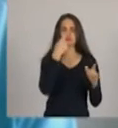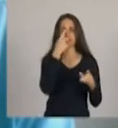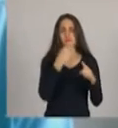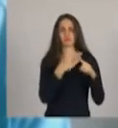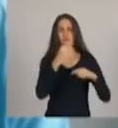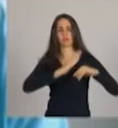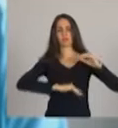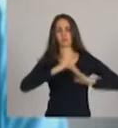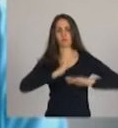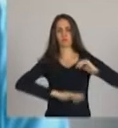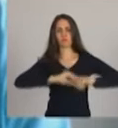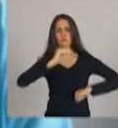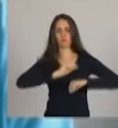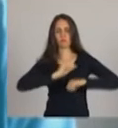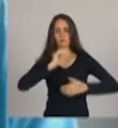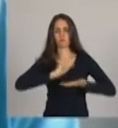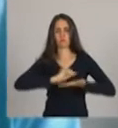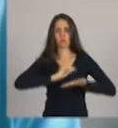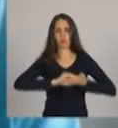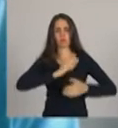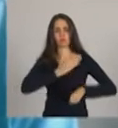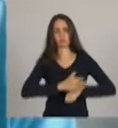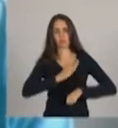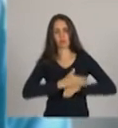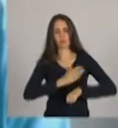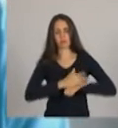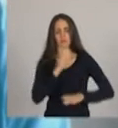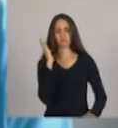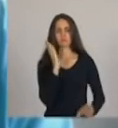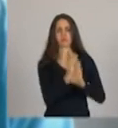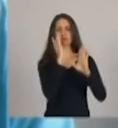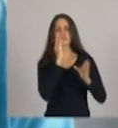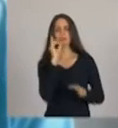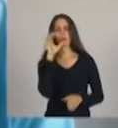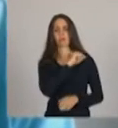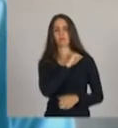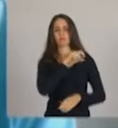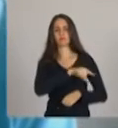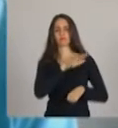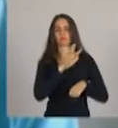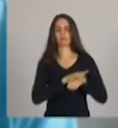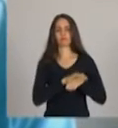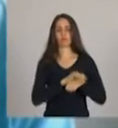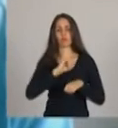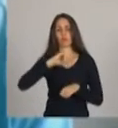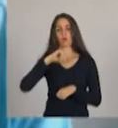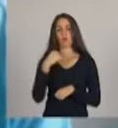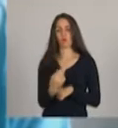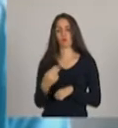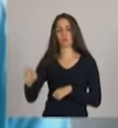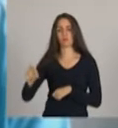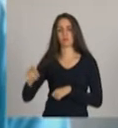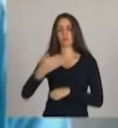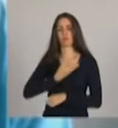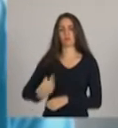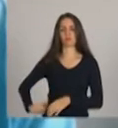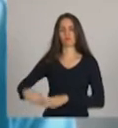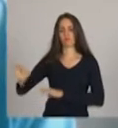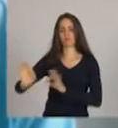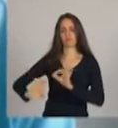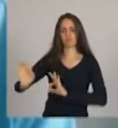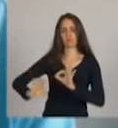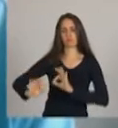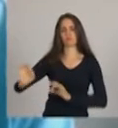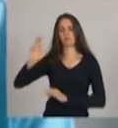estão treinados para levantar hipóteses desses diagnósticos, ou se realmente a regulação dos municípios ela não